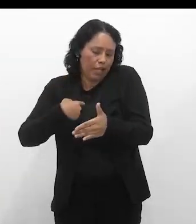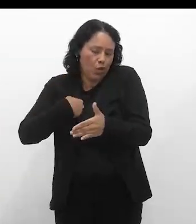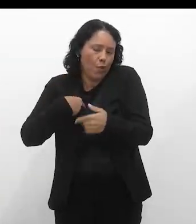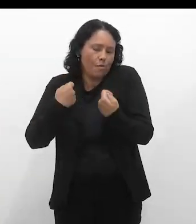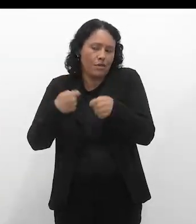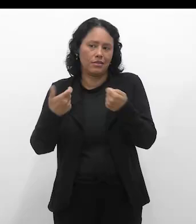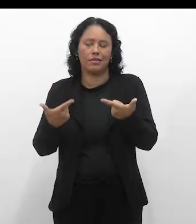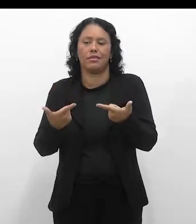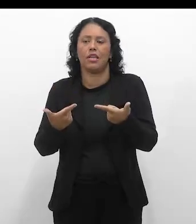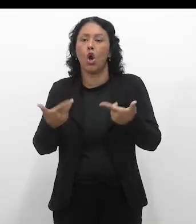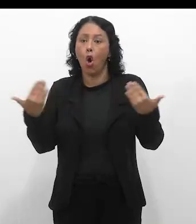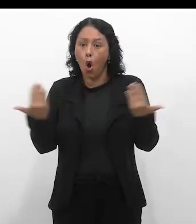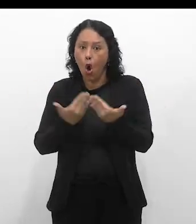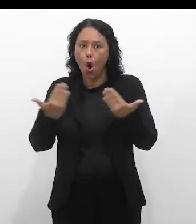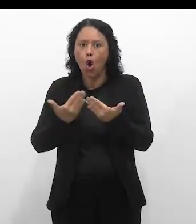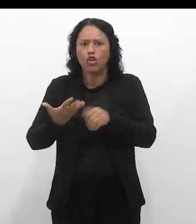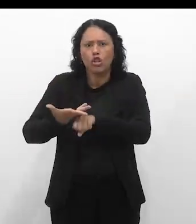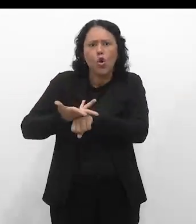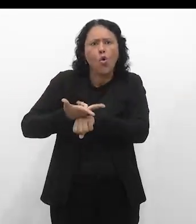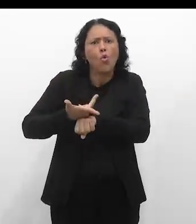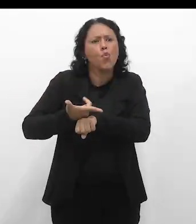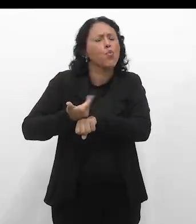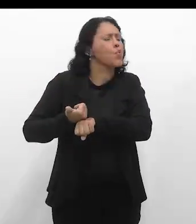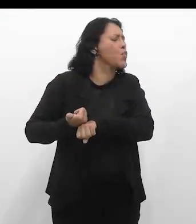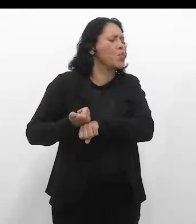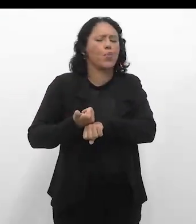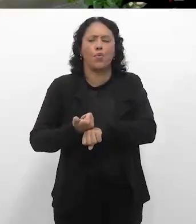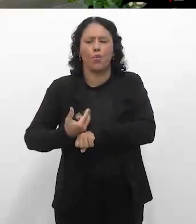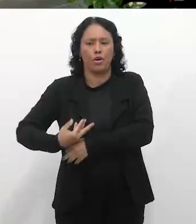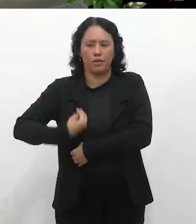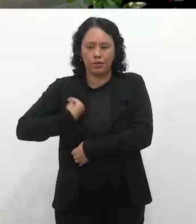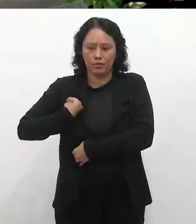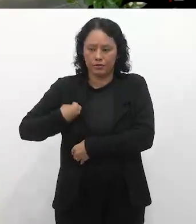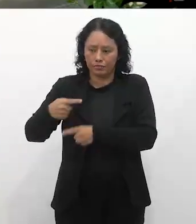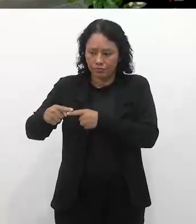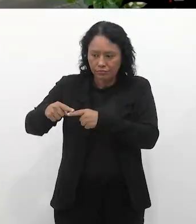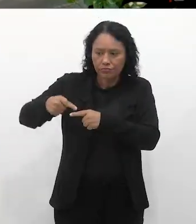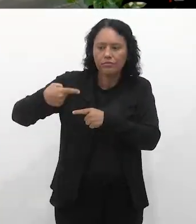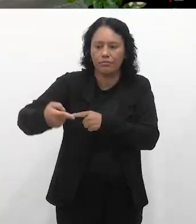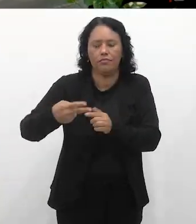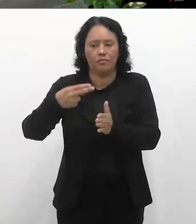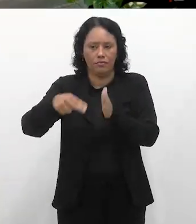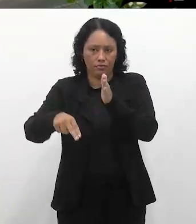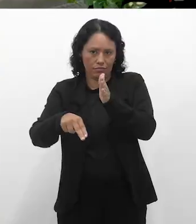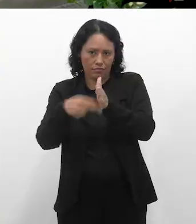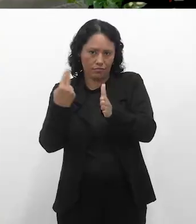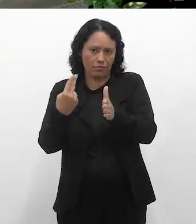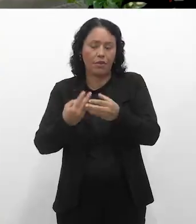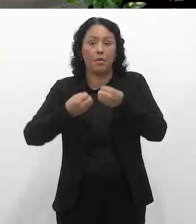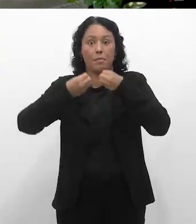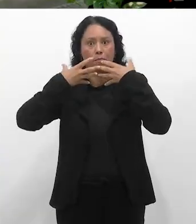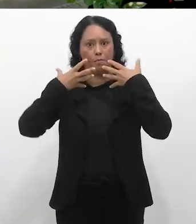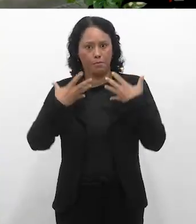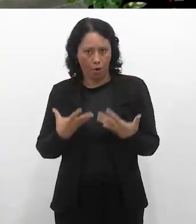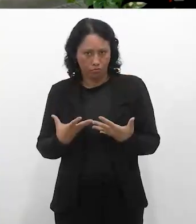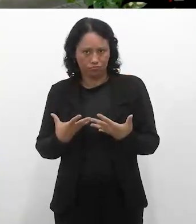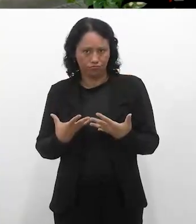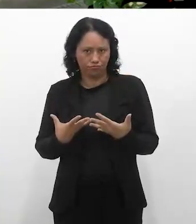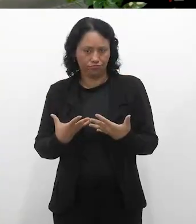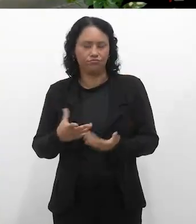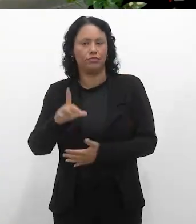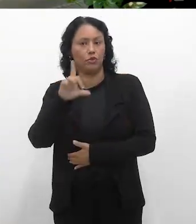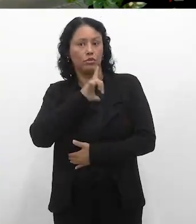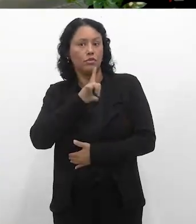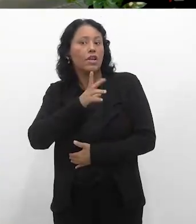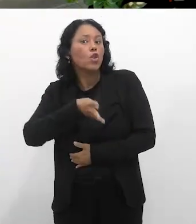cirurgia, né? Então, assim, realmente, hoje eu tenho qualidade de vida desde a minha cirurgia, né? Então, é muito bom. E se